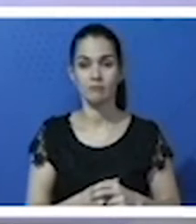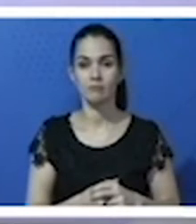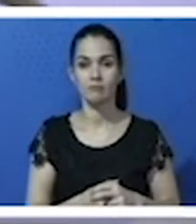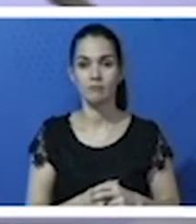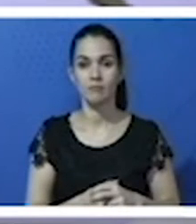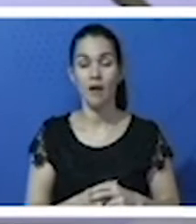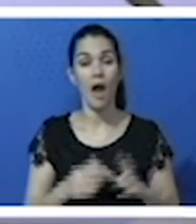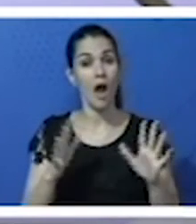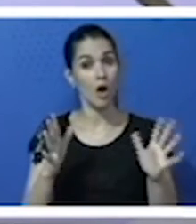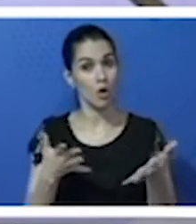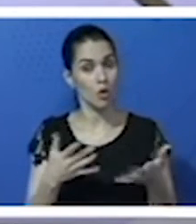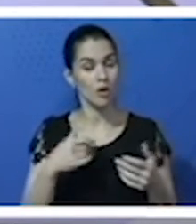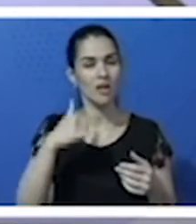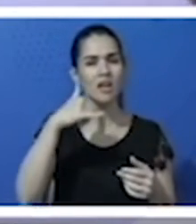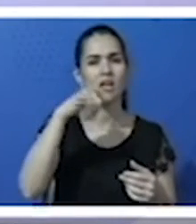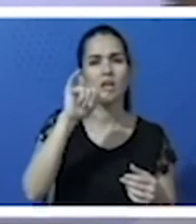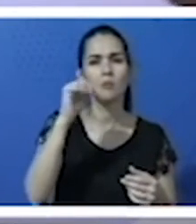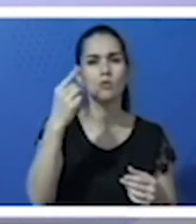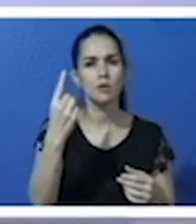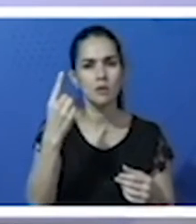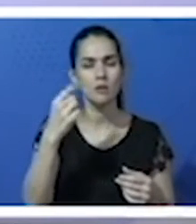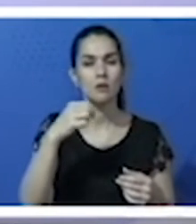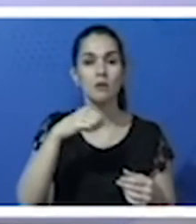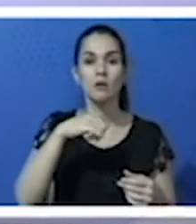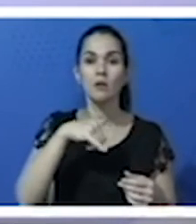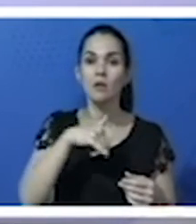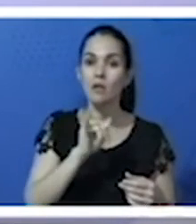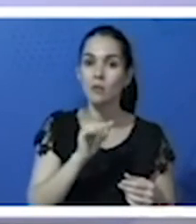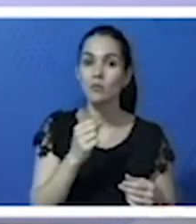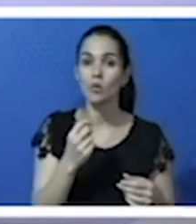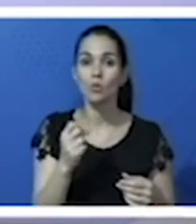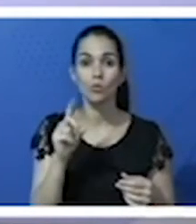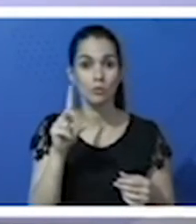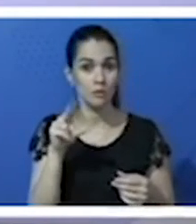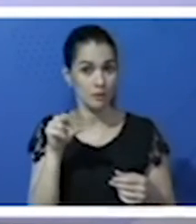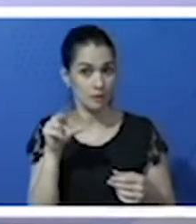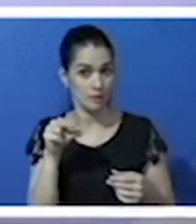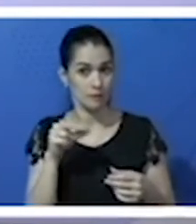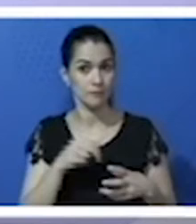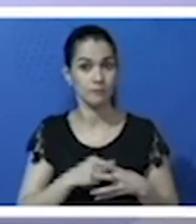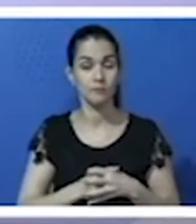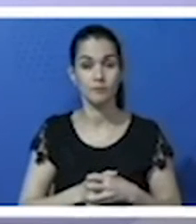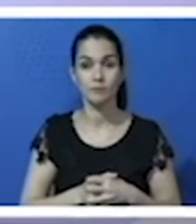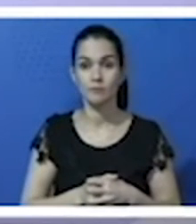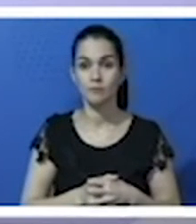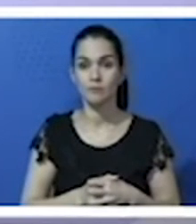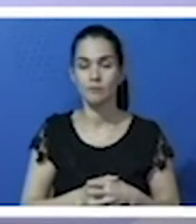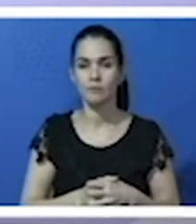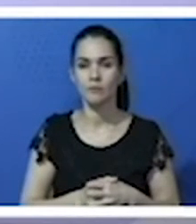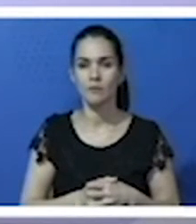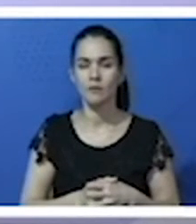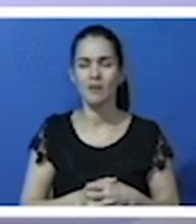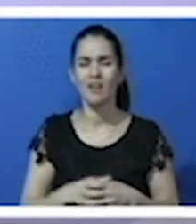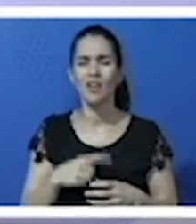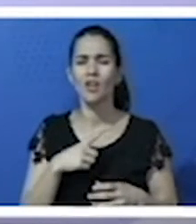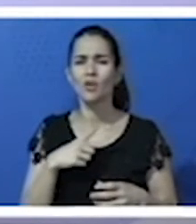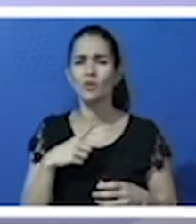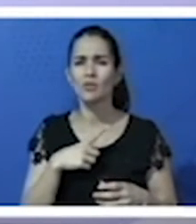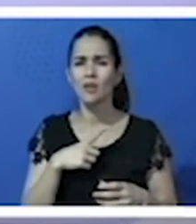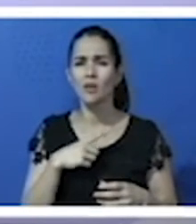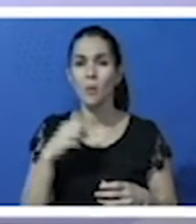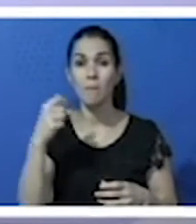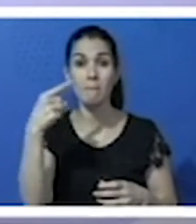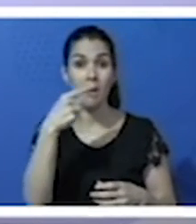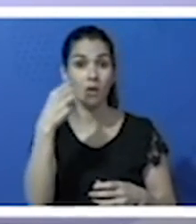Agora vamos achar o y' e y' duas linhas. Um com mais 9 e o outro com menos 9. Ó, estou devendo R$ 3 no